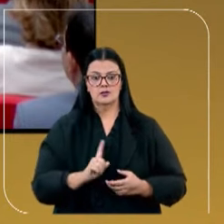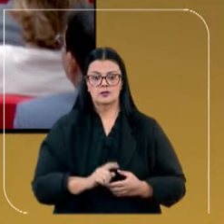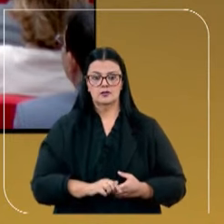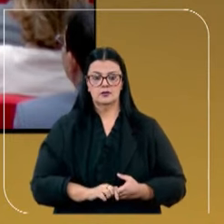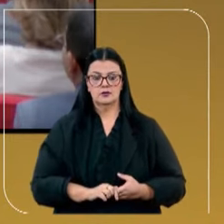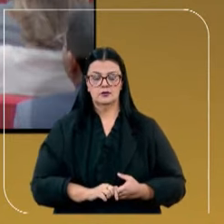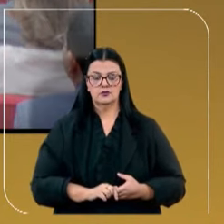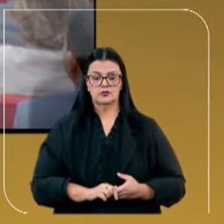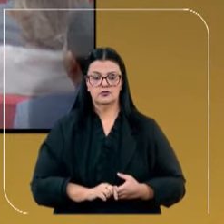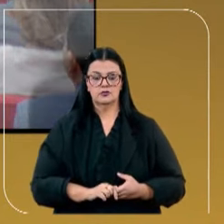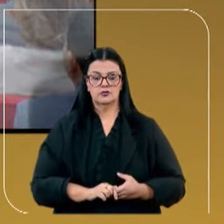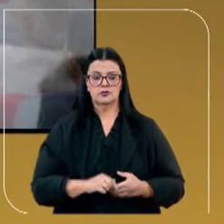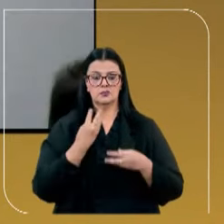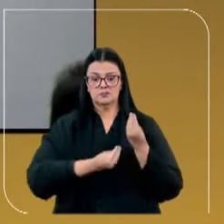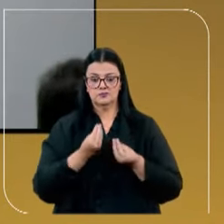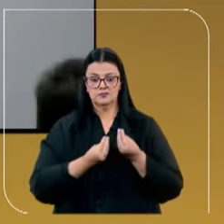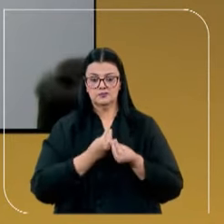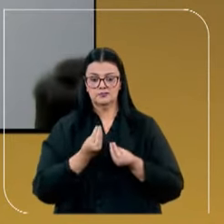interessante.